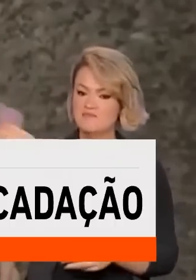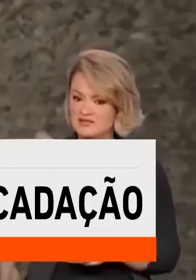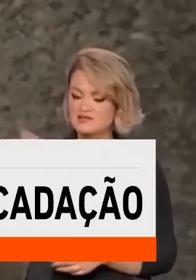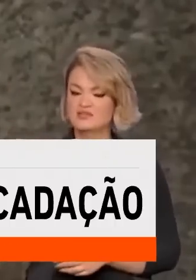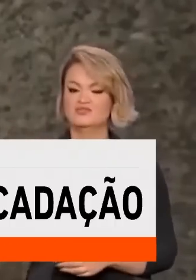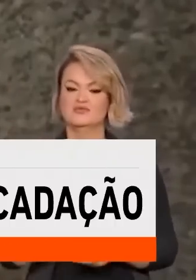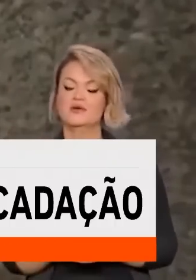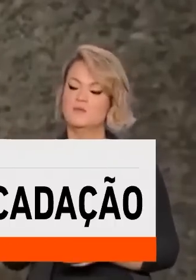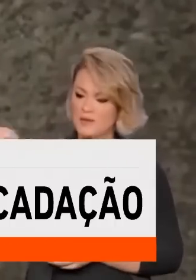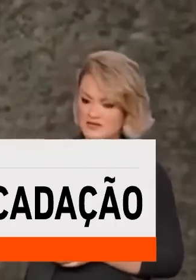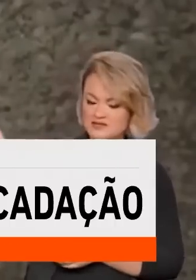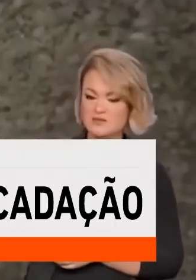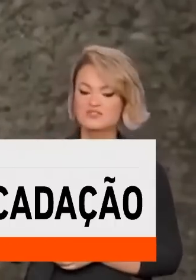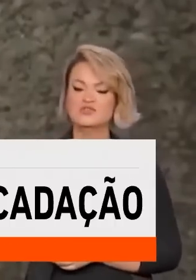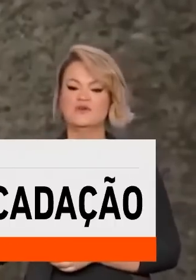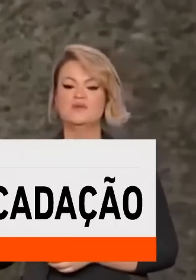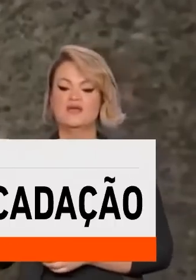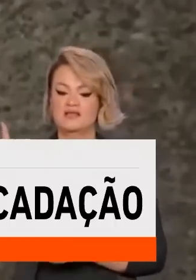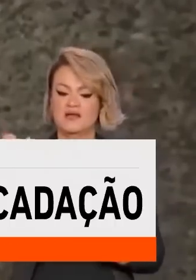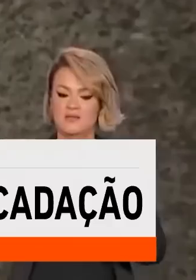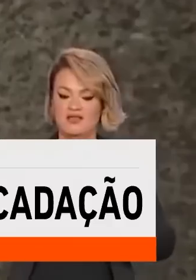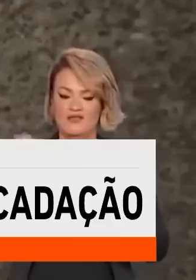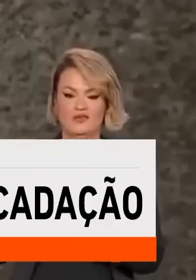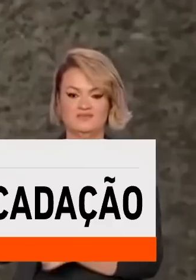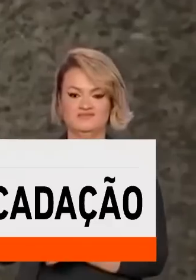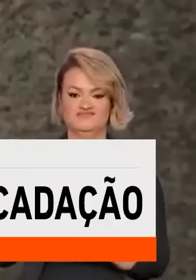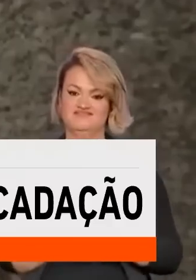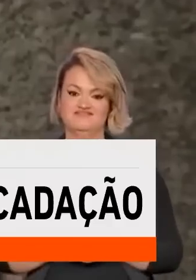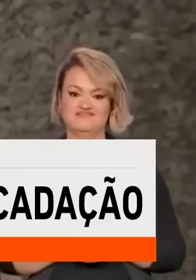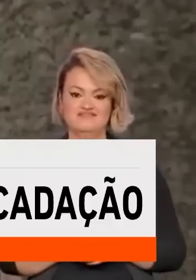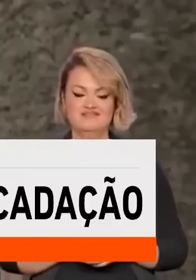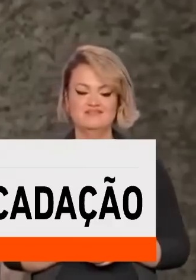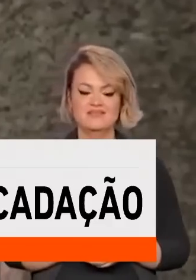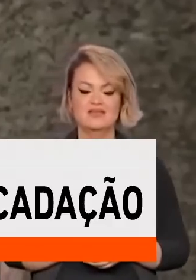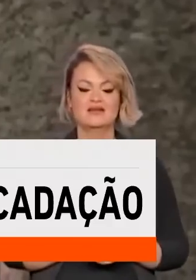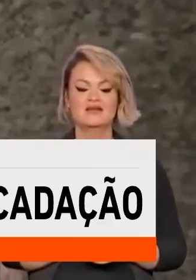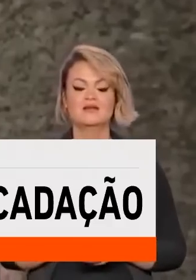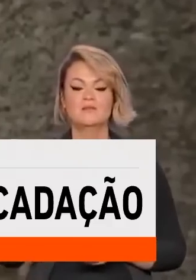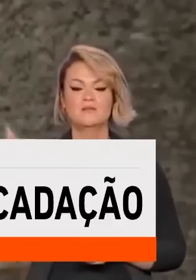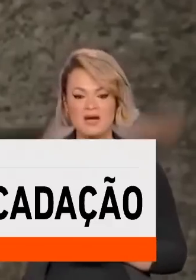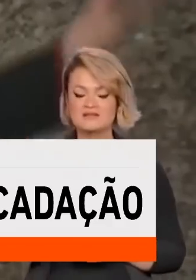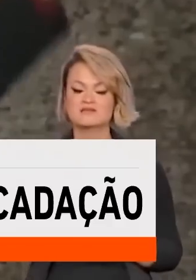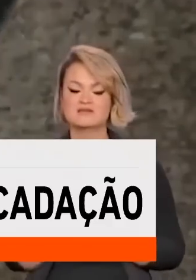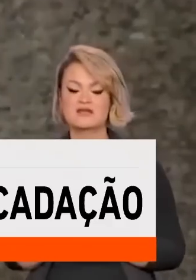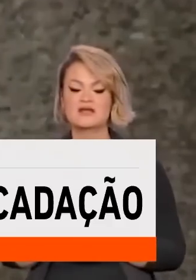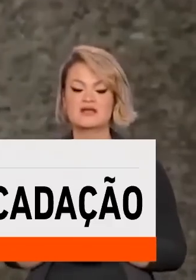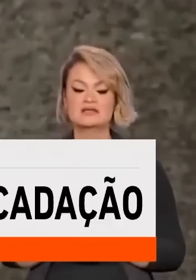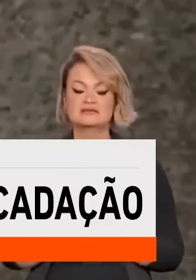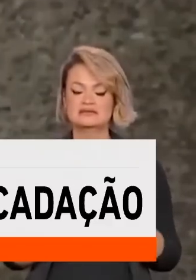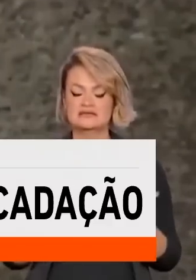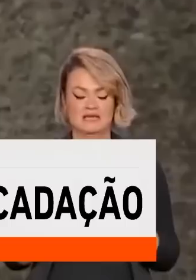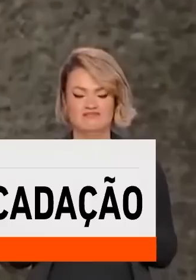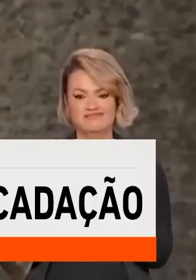pra ficar defendendo gasto público eterno, indústria. Mas é a forma do PIB. É nascente há 80 anos.